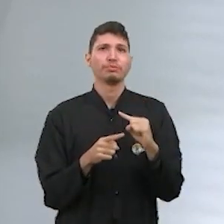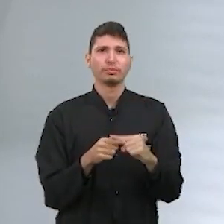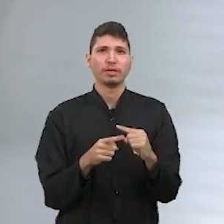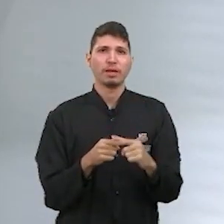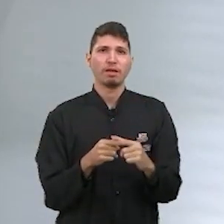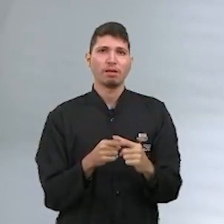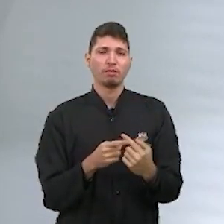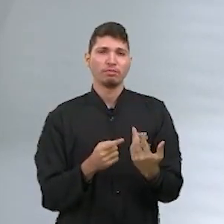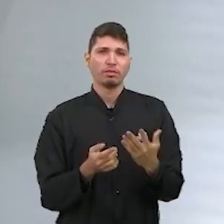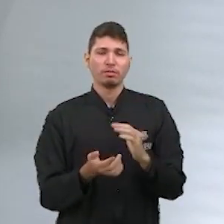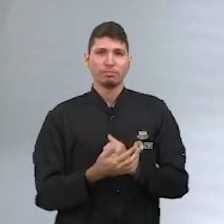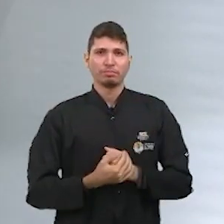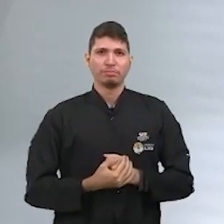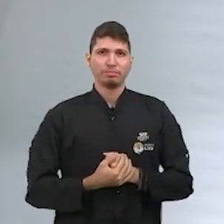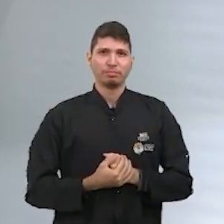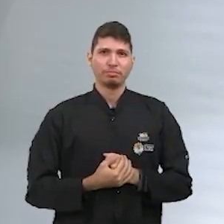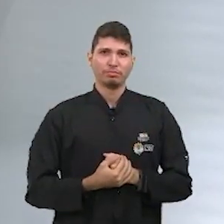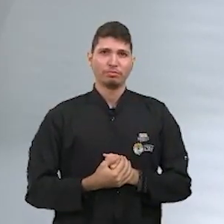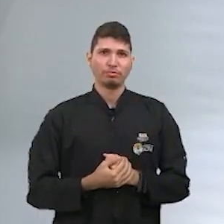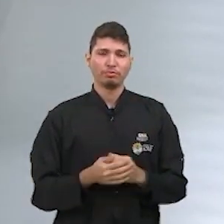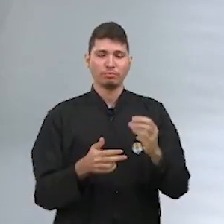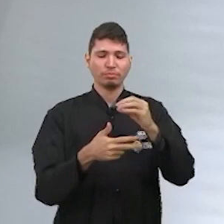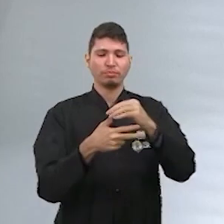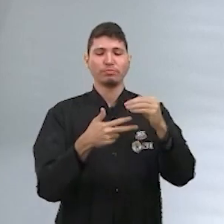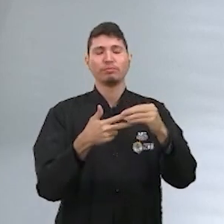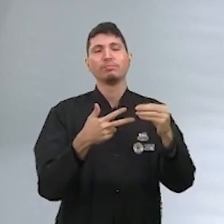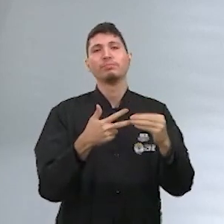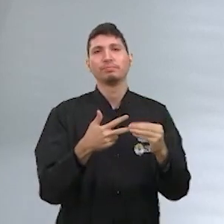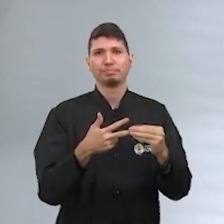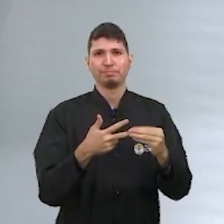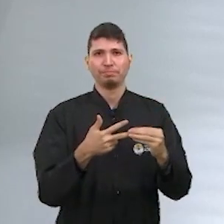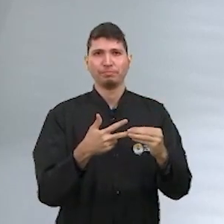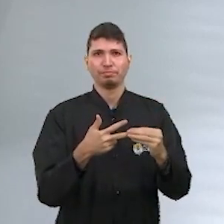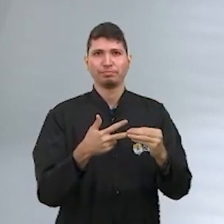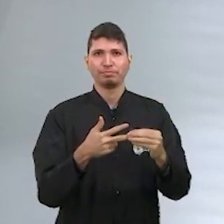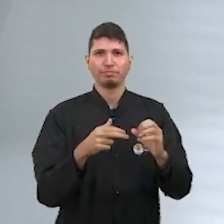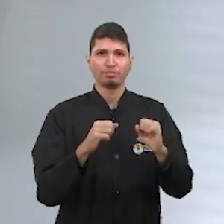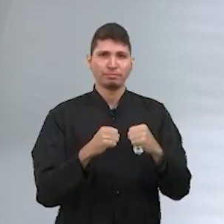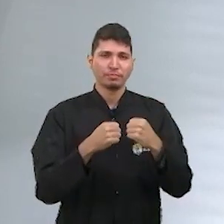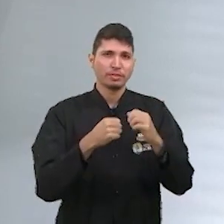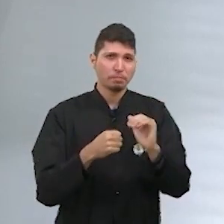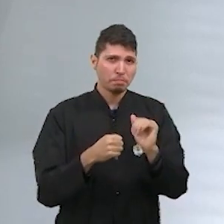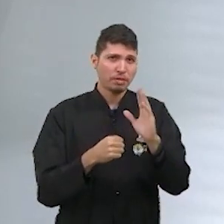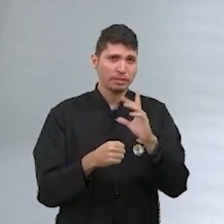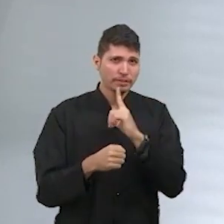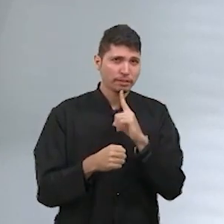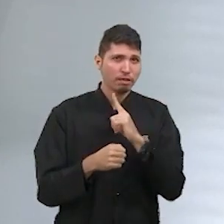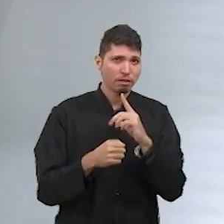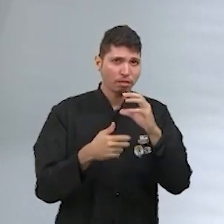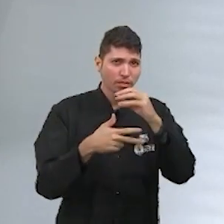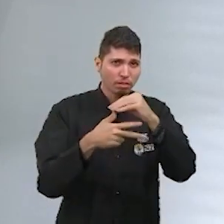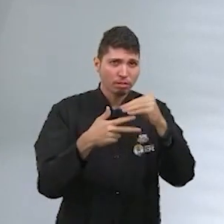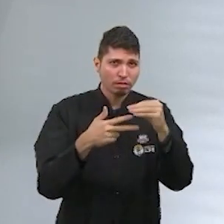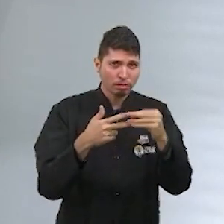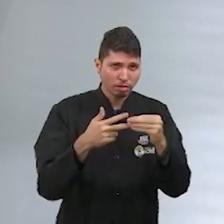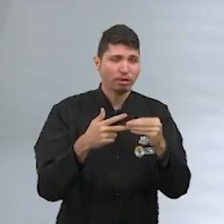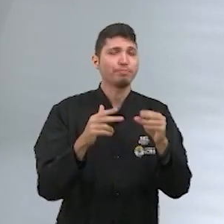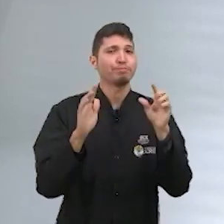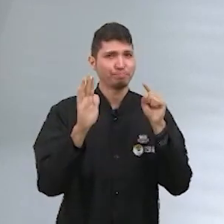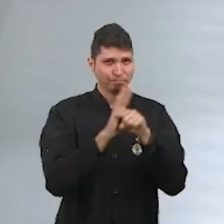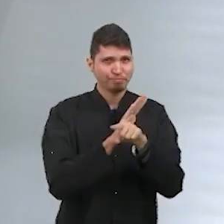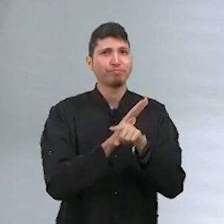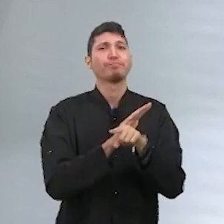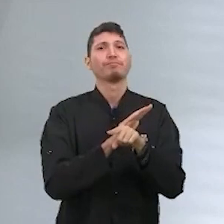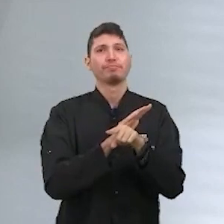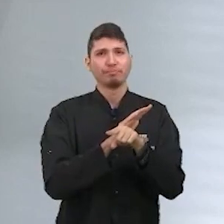analisando algumas questões do Enem, são uma das forças que mais caem nas questões do Enem.